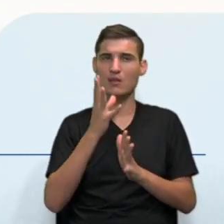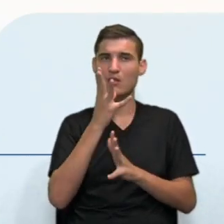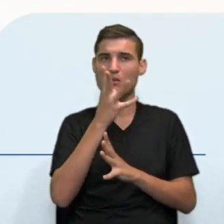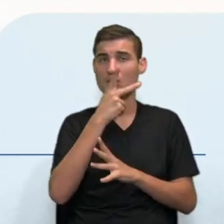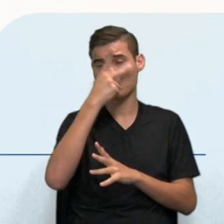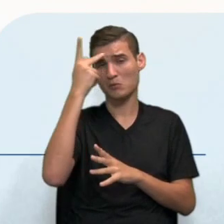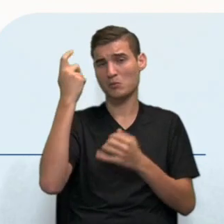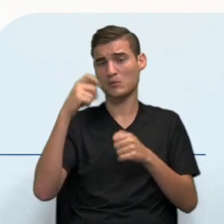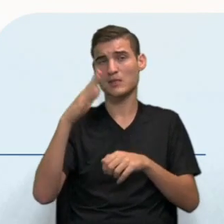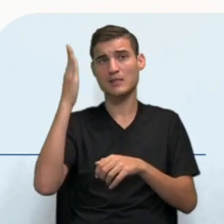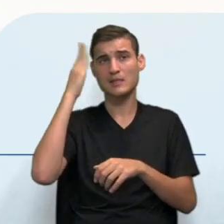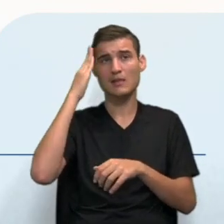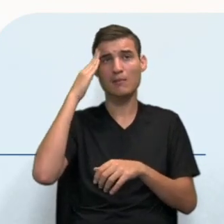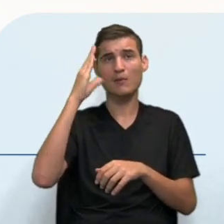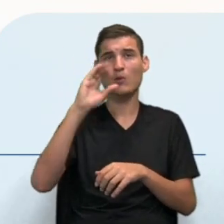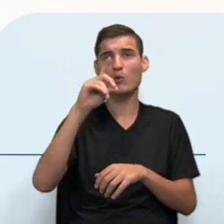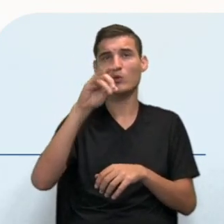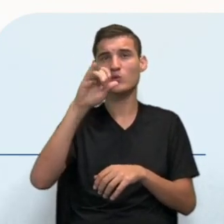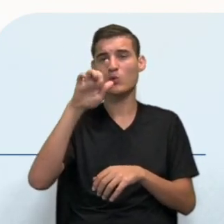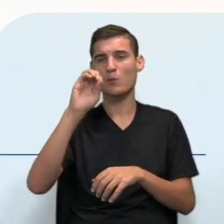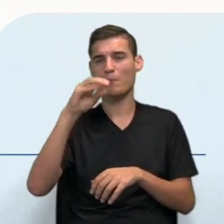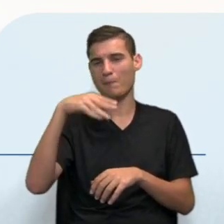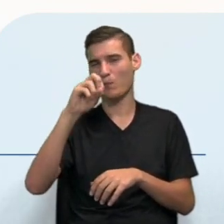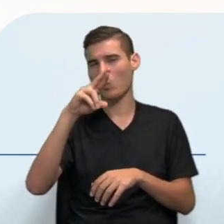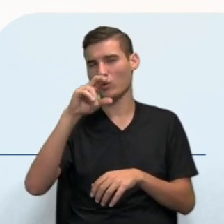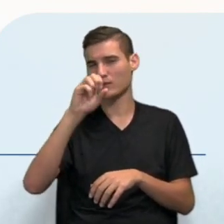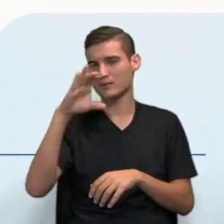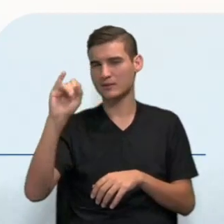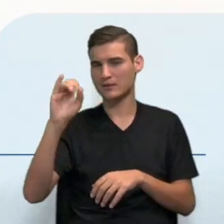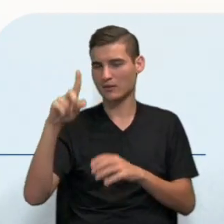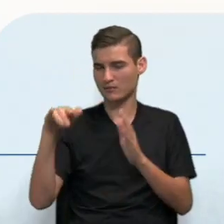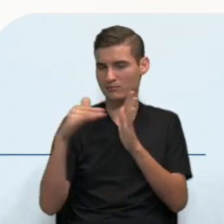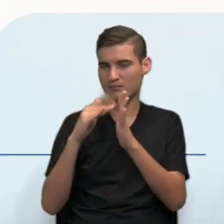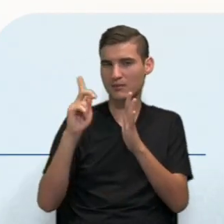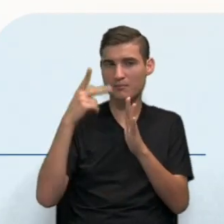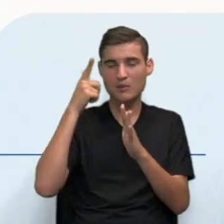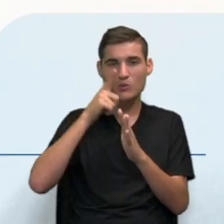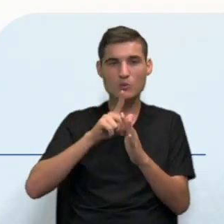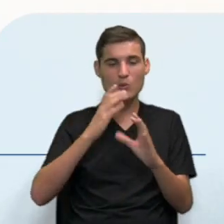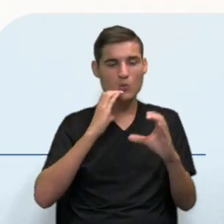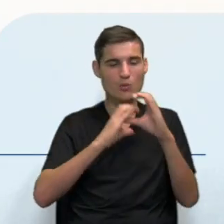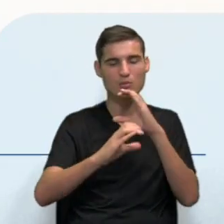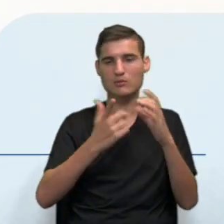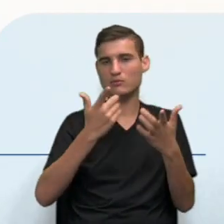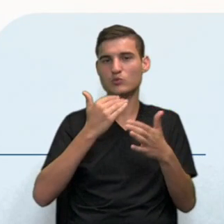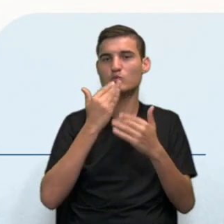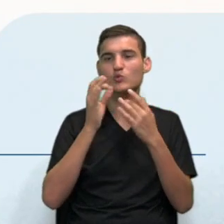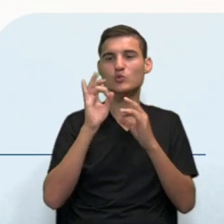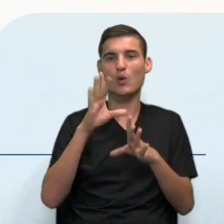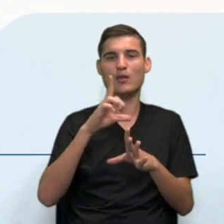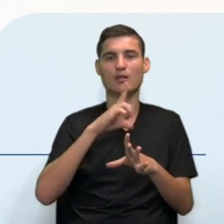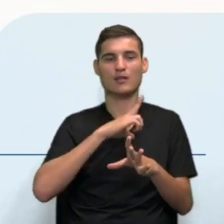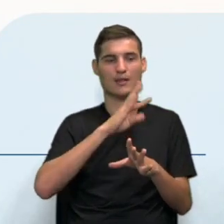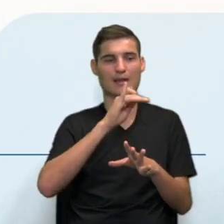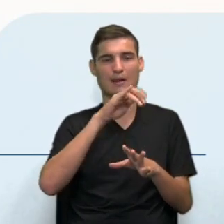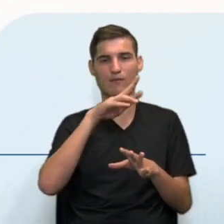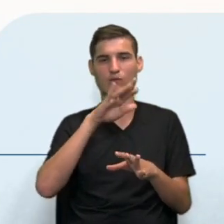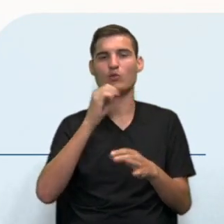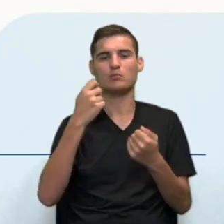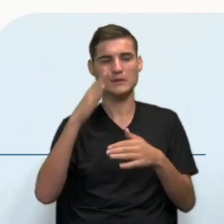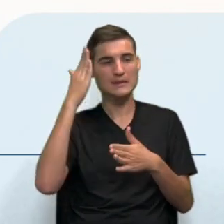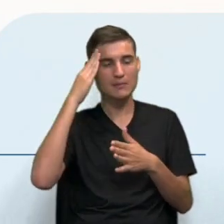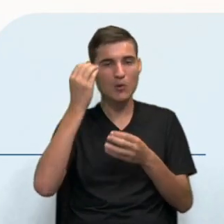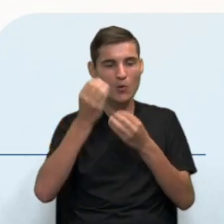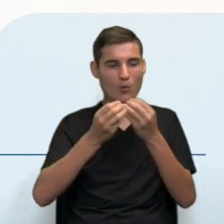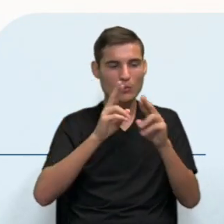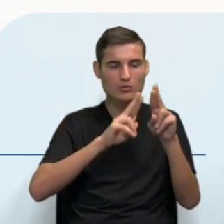por exemplo, para se comunicar. Então, não bastava a pessoa somente ter o telégrafo, ela tinha que saber o código Morse. E o operador